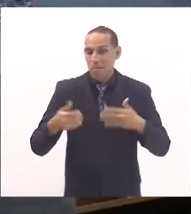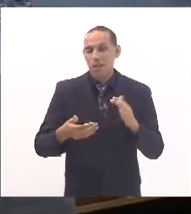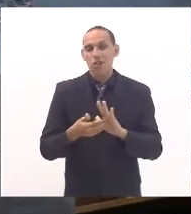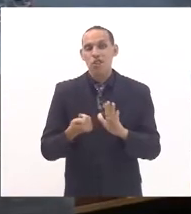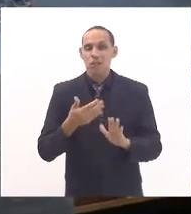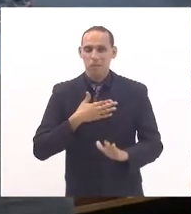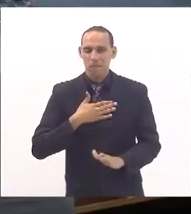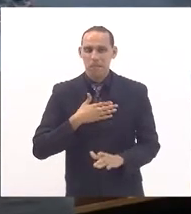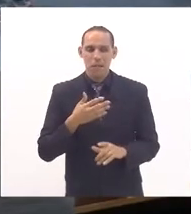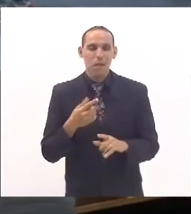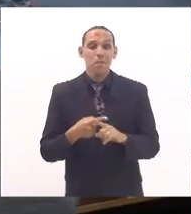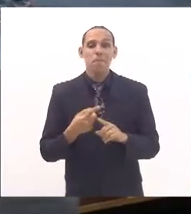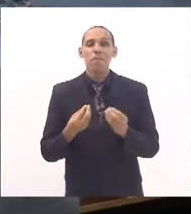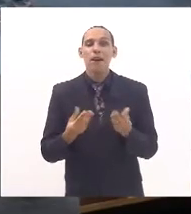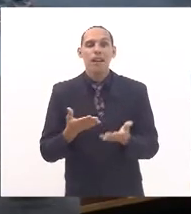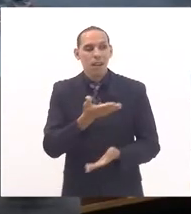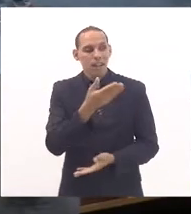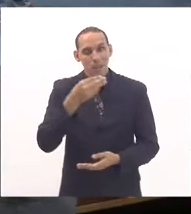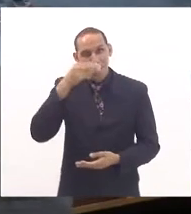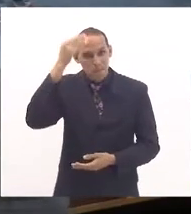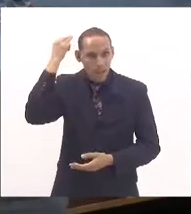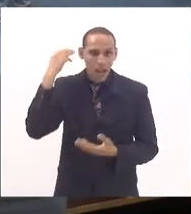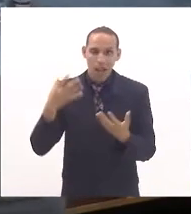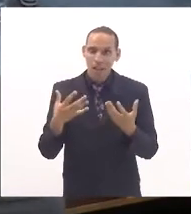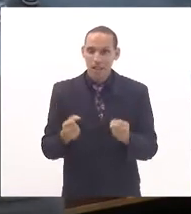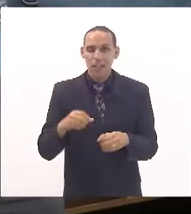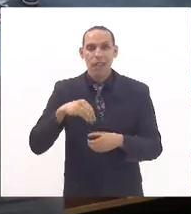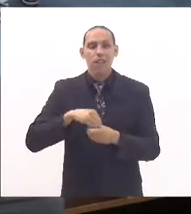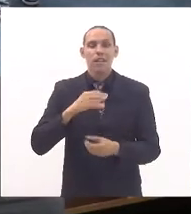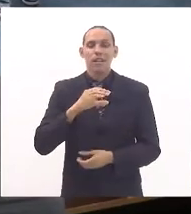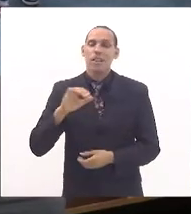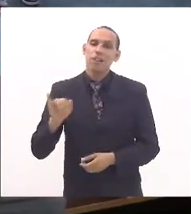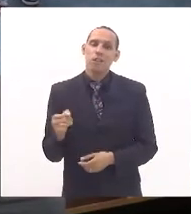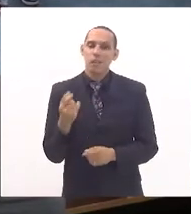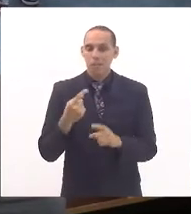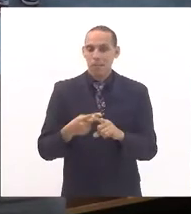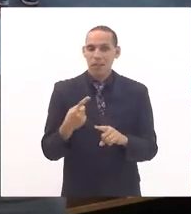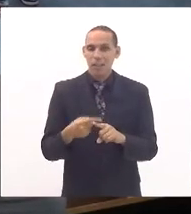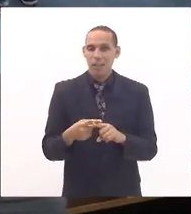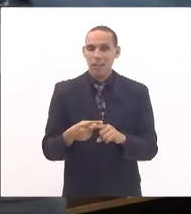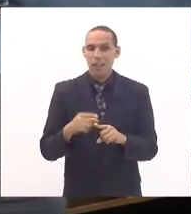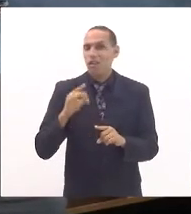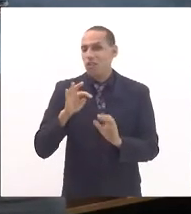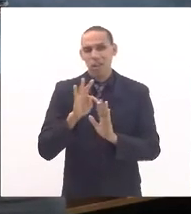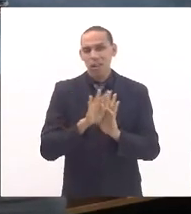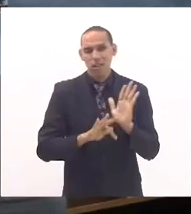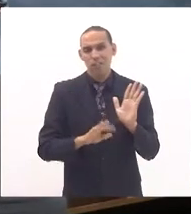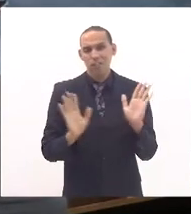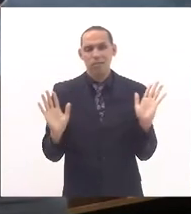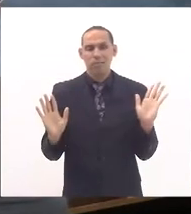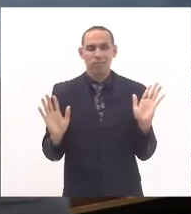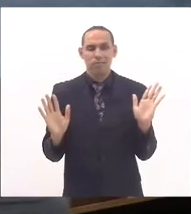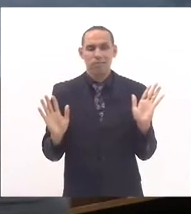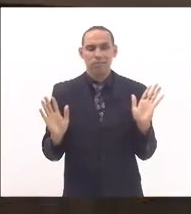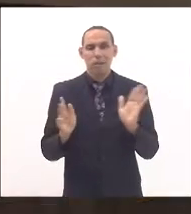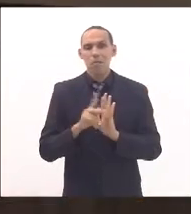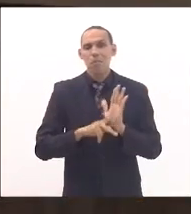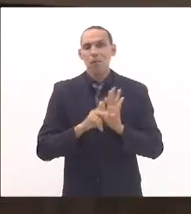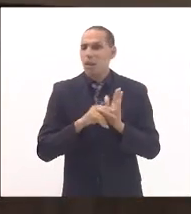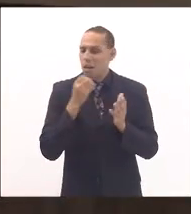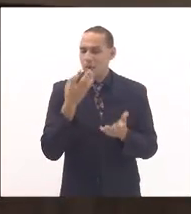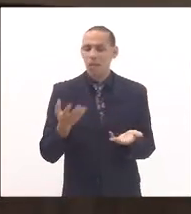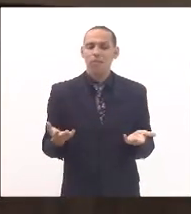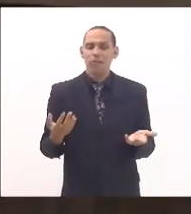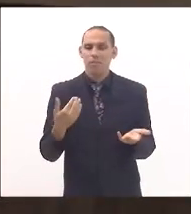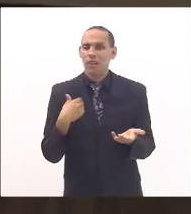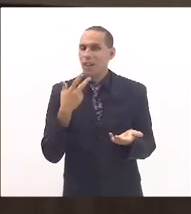para o Márcio Pacheco acatar na CCJ, porque é pena só redacional. O projeto é bom, por isso que eu